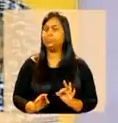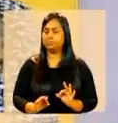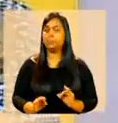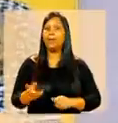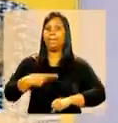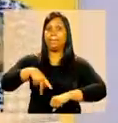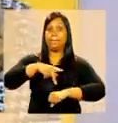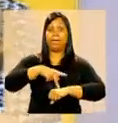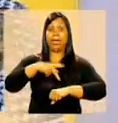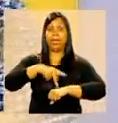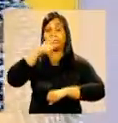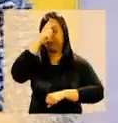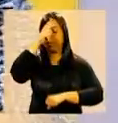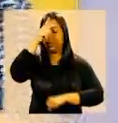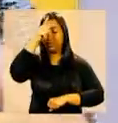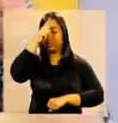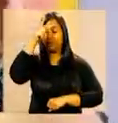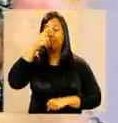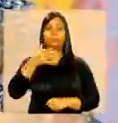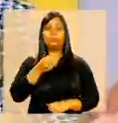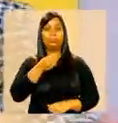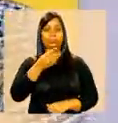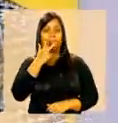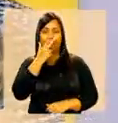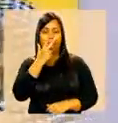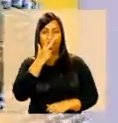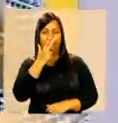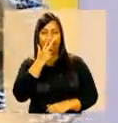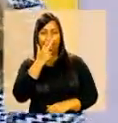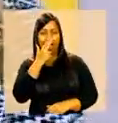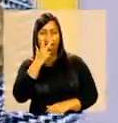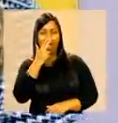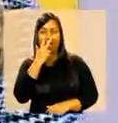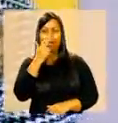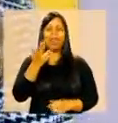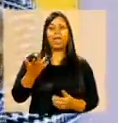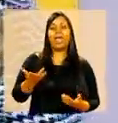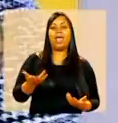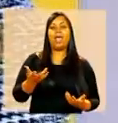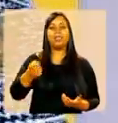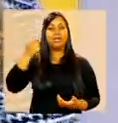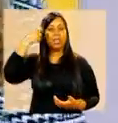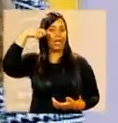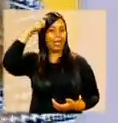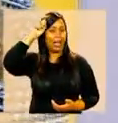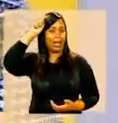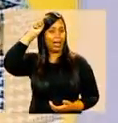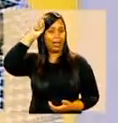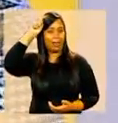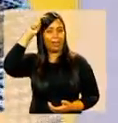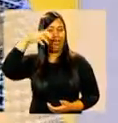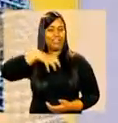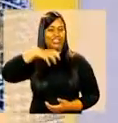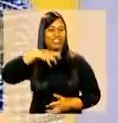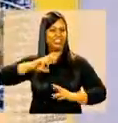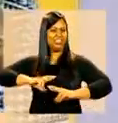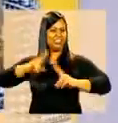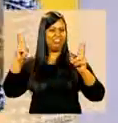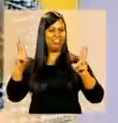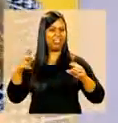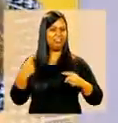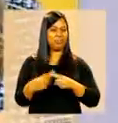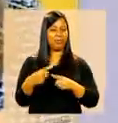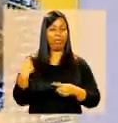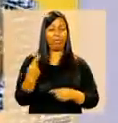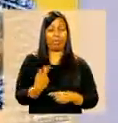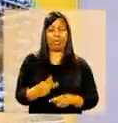na Alemanha, a gente fala em Berlim, parece que os homens passam por cima, assim, sabe? Sim. Não é que eles não sejam educados, é que o jeito deles é diferente. Às vezes no Brasil a gente está acostumado